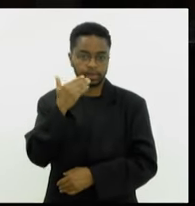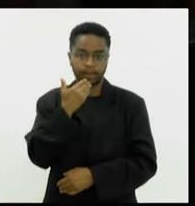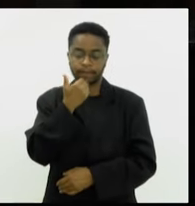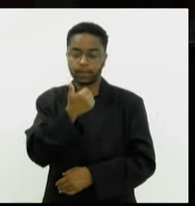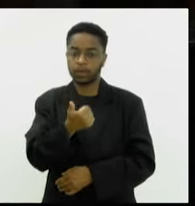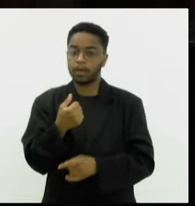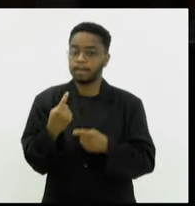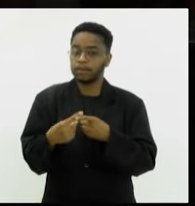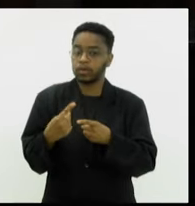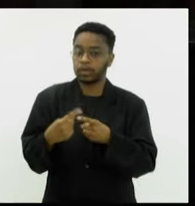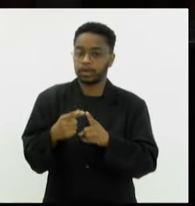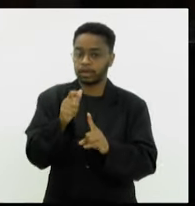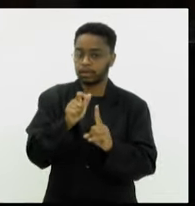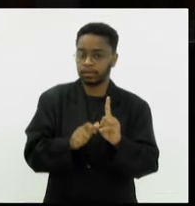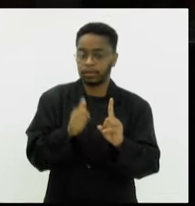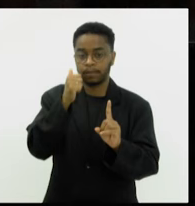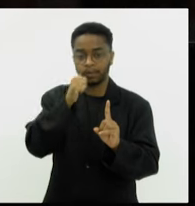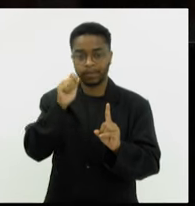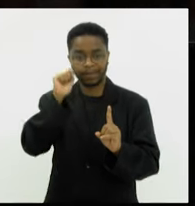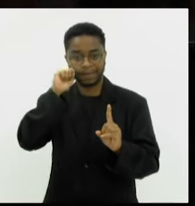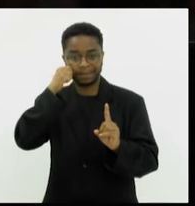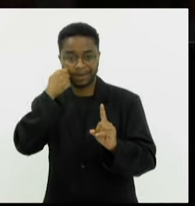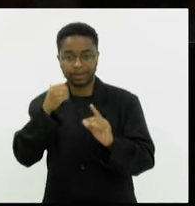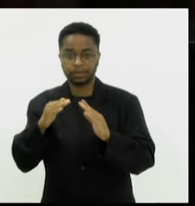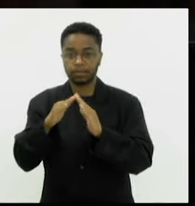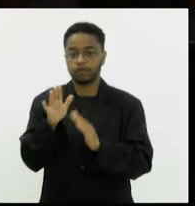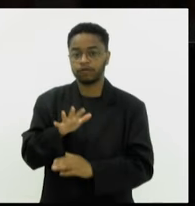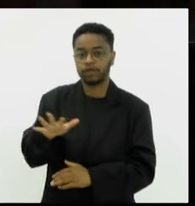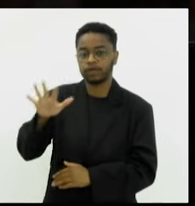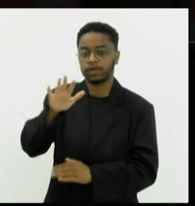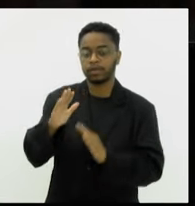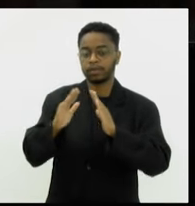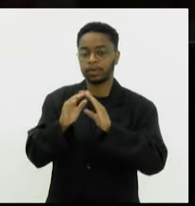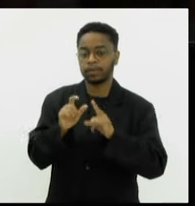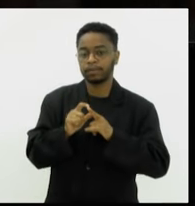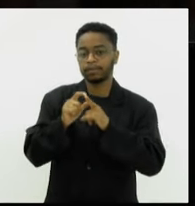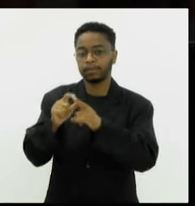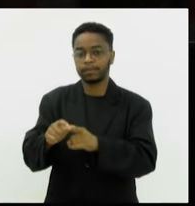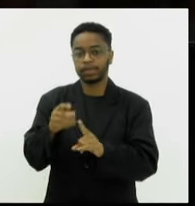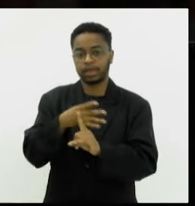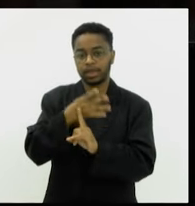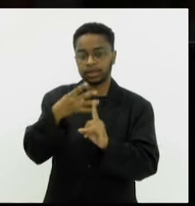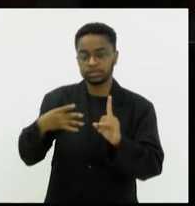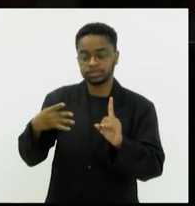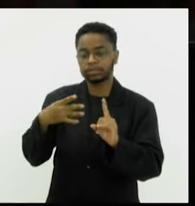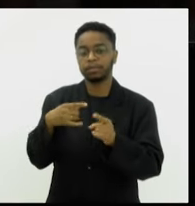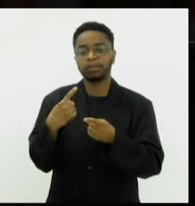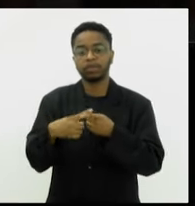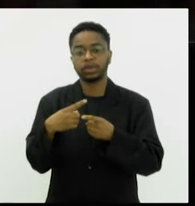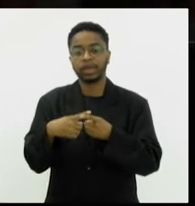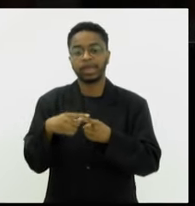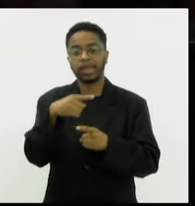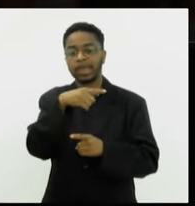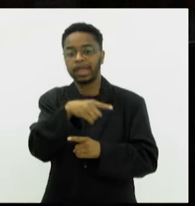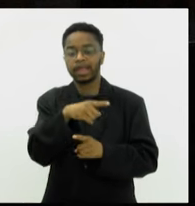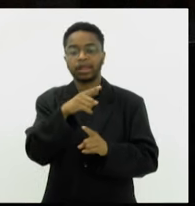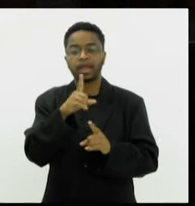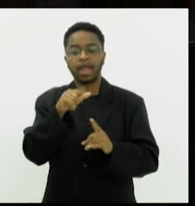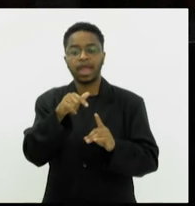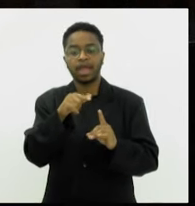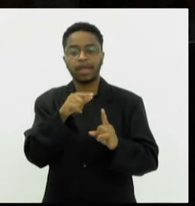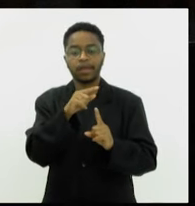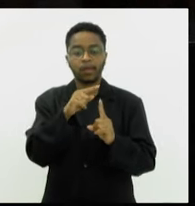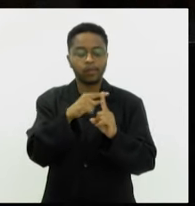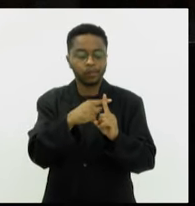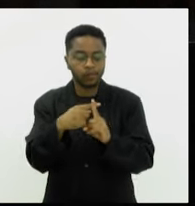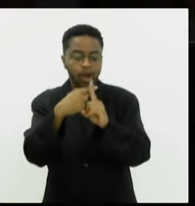que uma mulher preta da favela, da periferia LGBT, se torna alvo dos podres